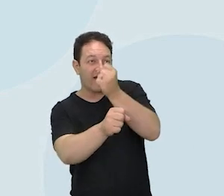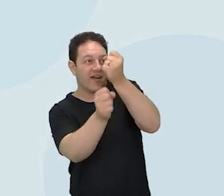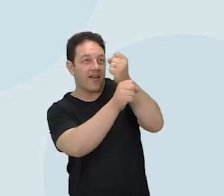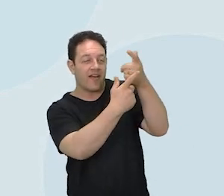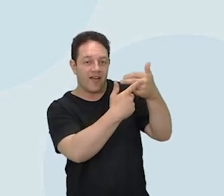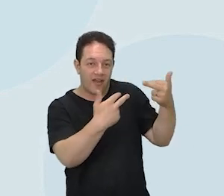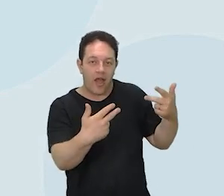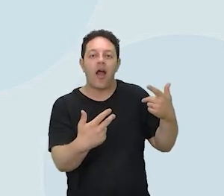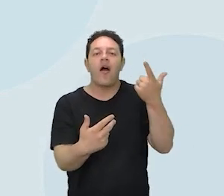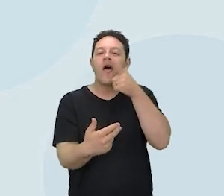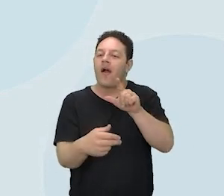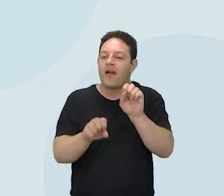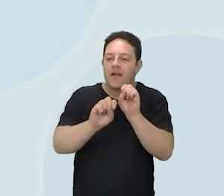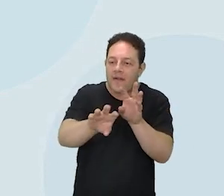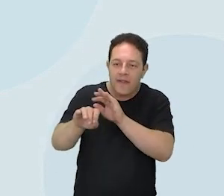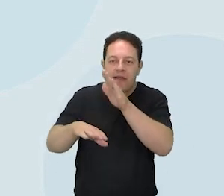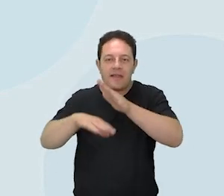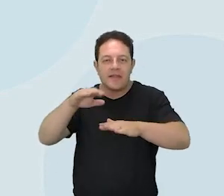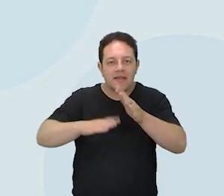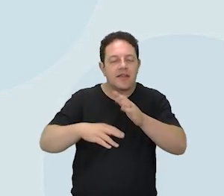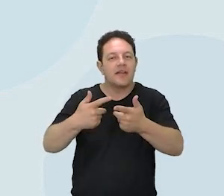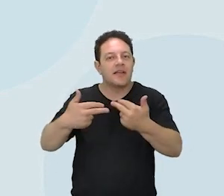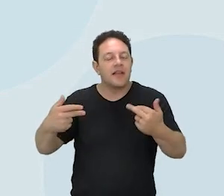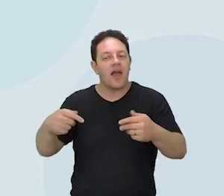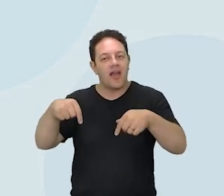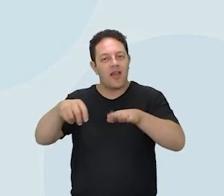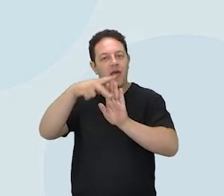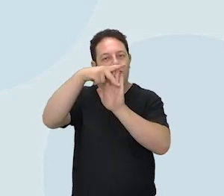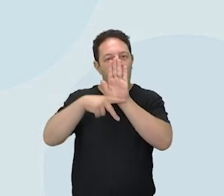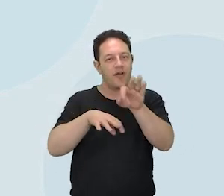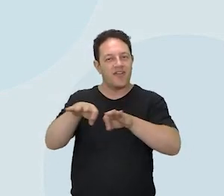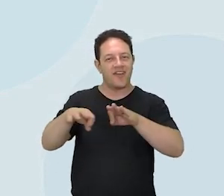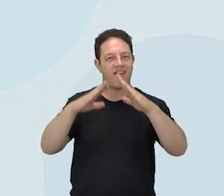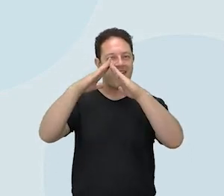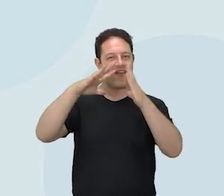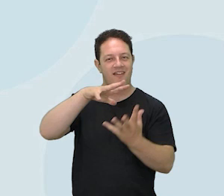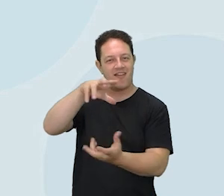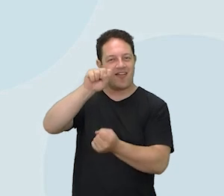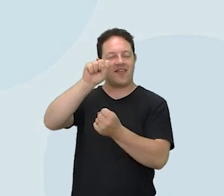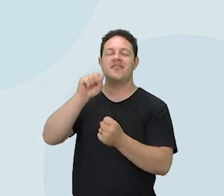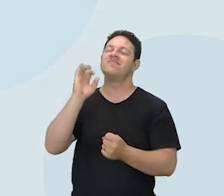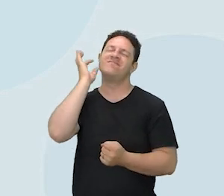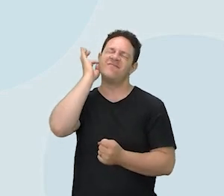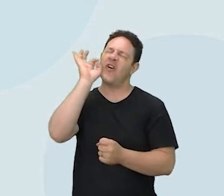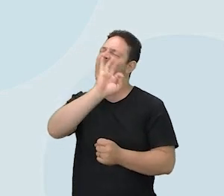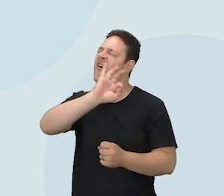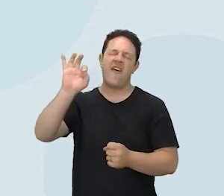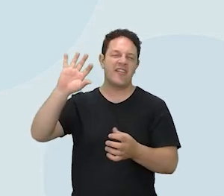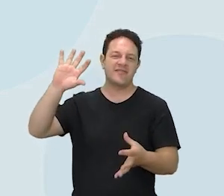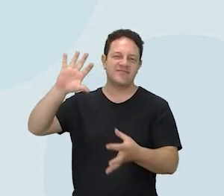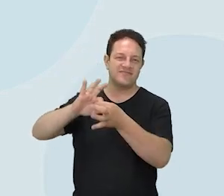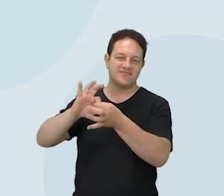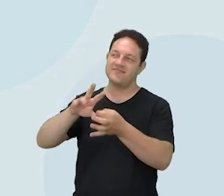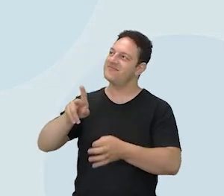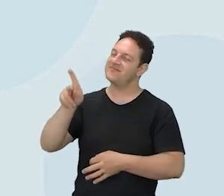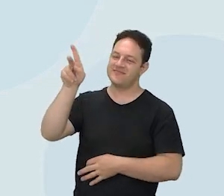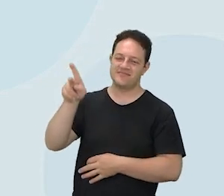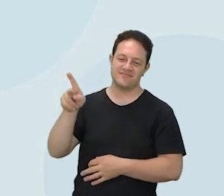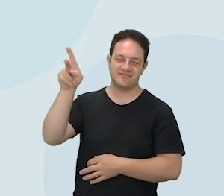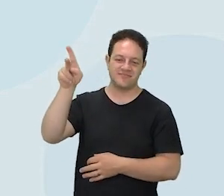aplicação prática do projeto. Foi muito feliz esse casamento entre os